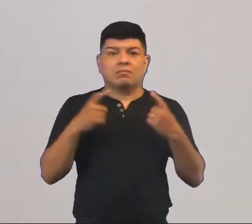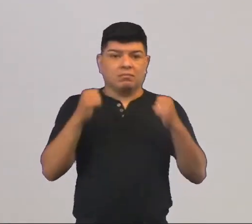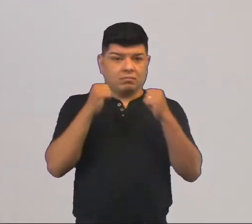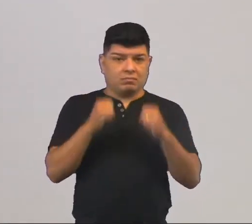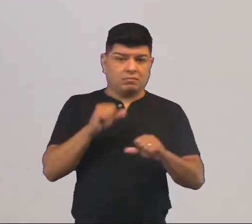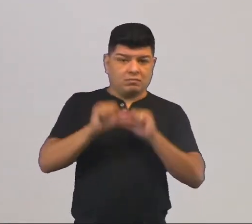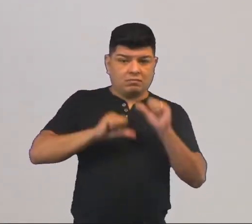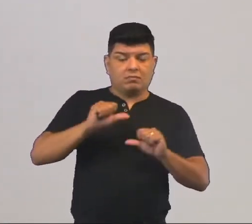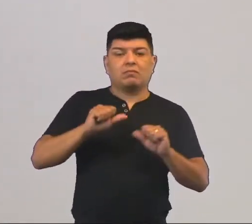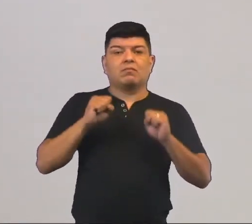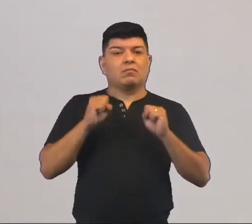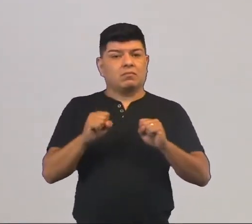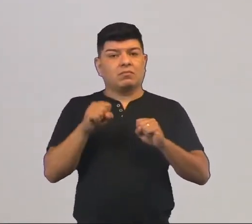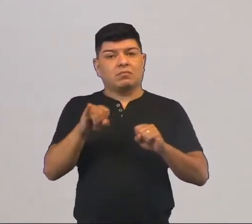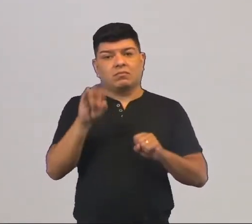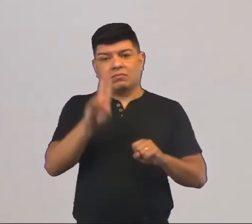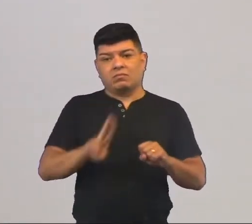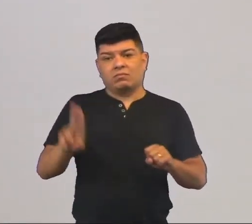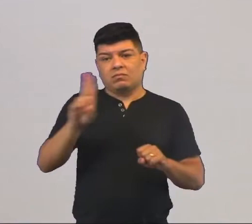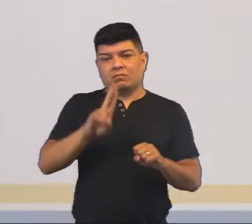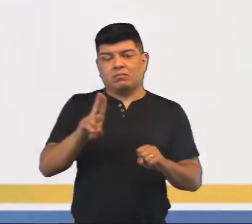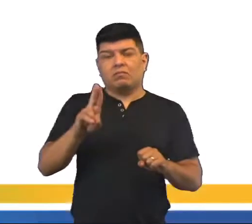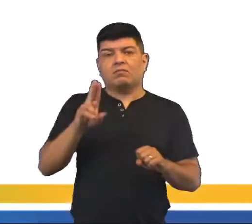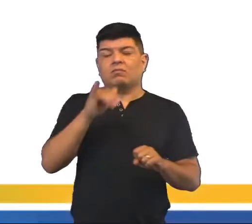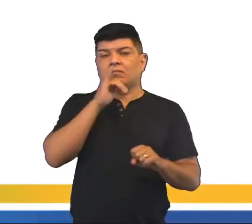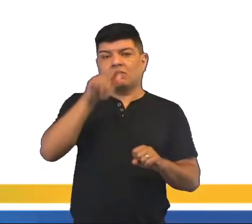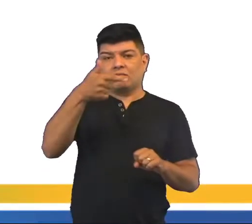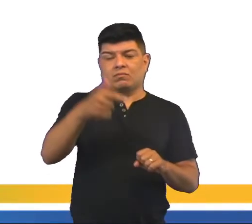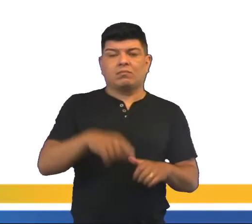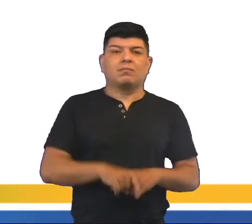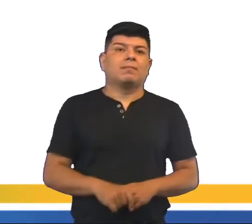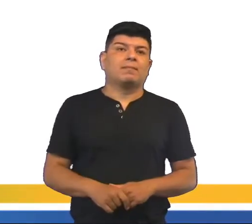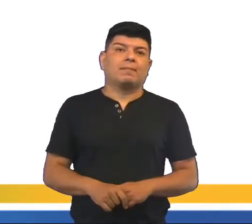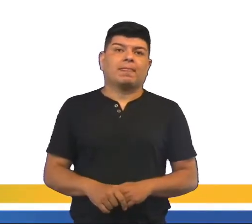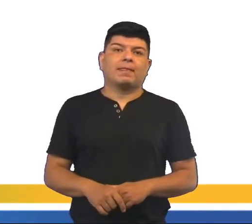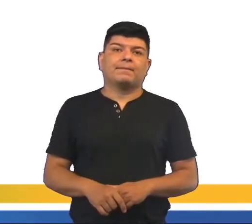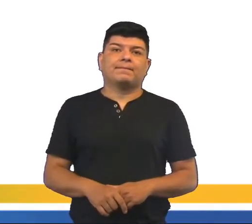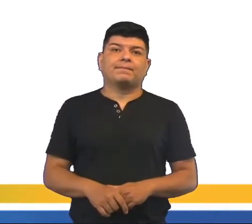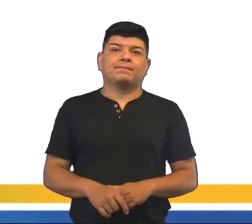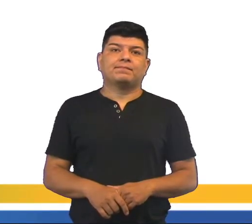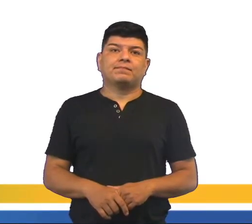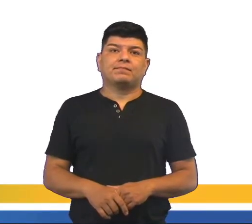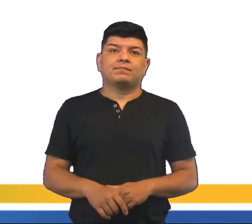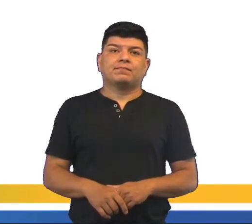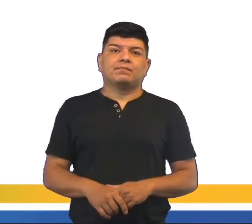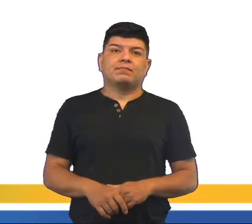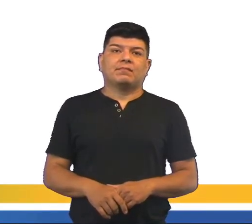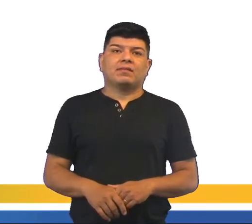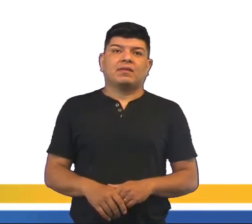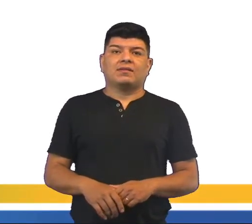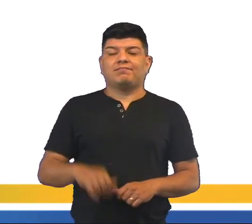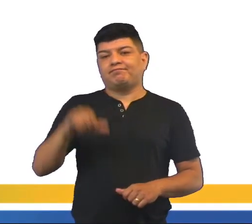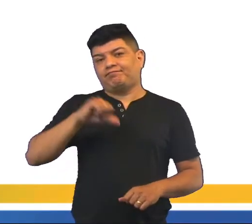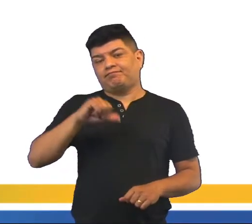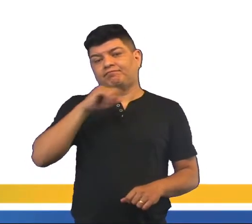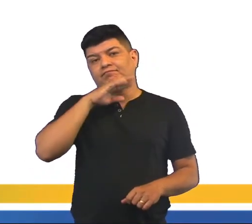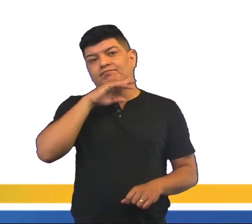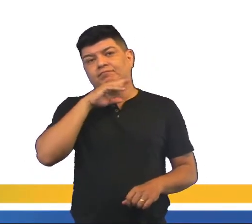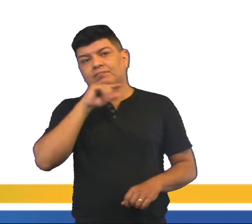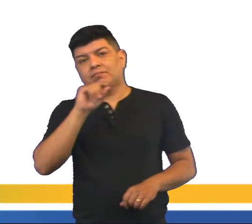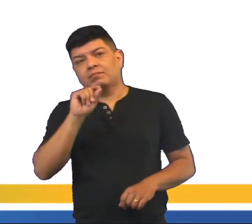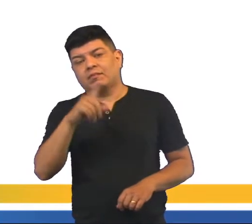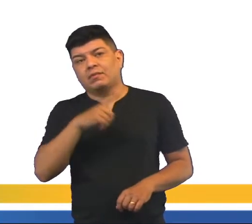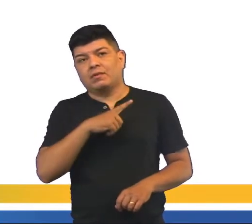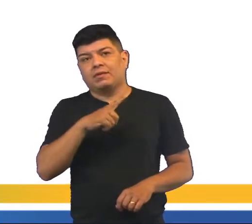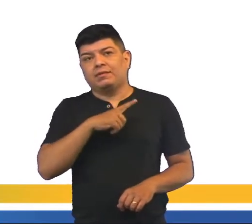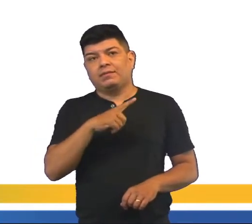poderia ser revestida, né, se usasse os orgânicos, por exemplo, ok? E como pontos negativos, o que nós teríamos